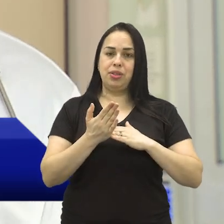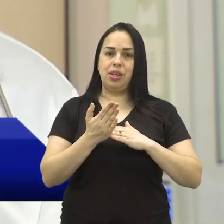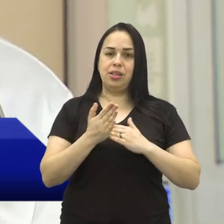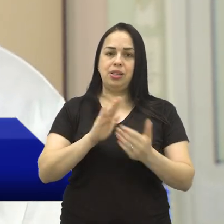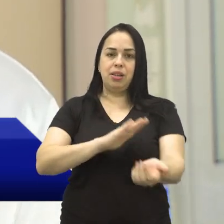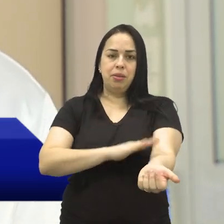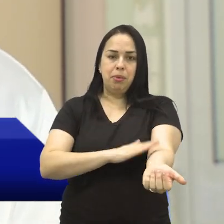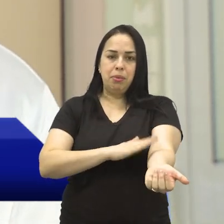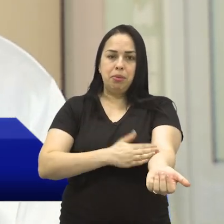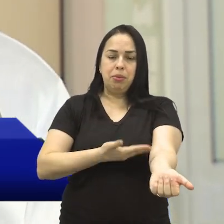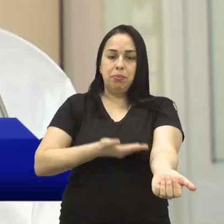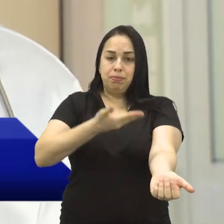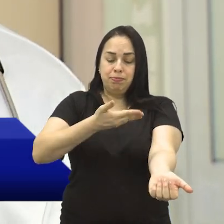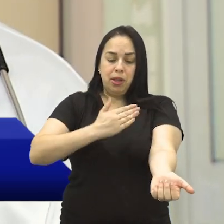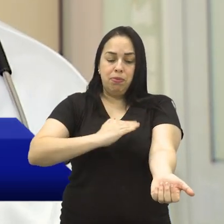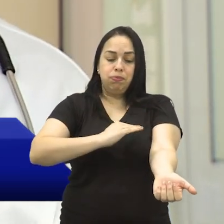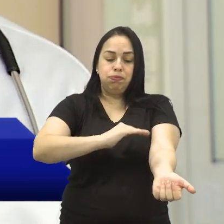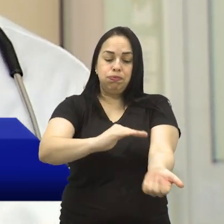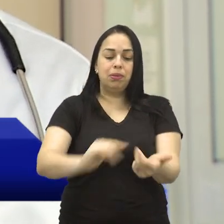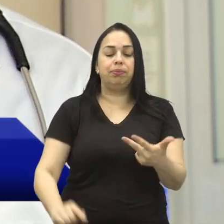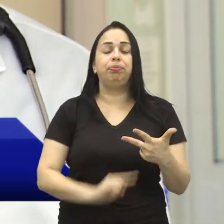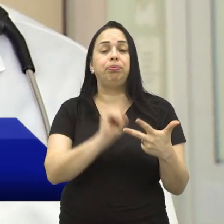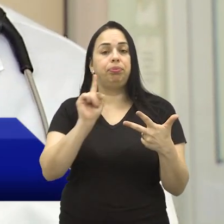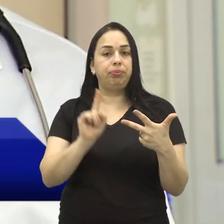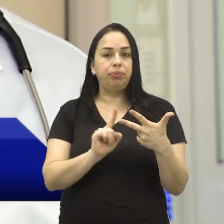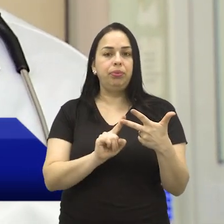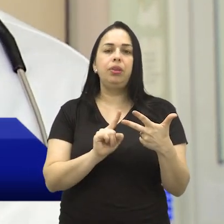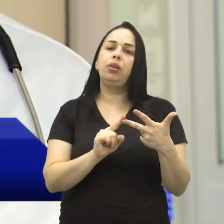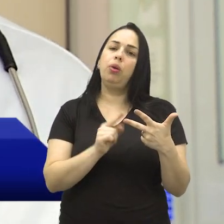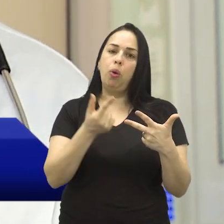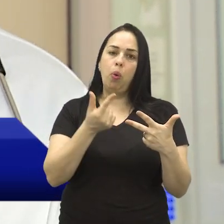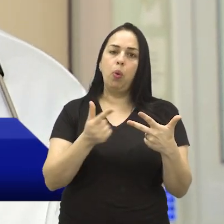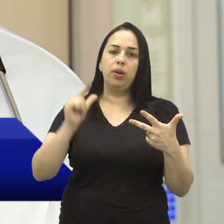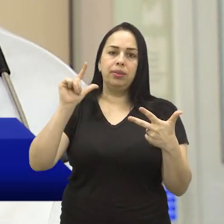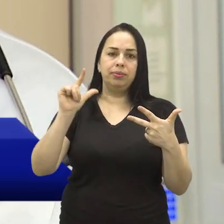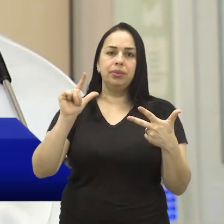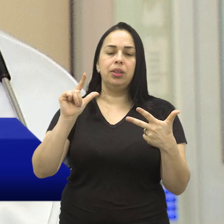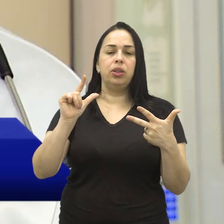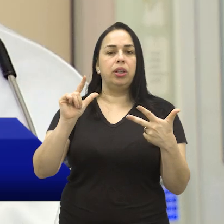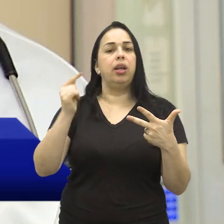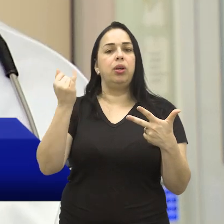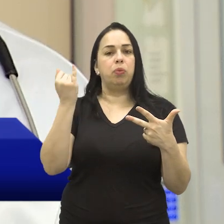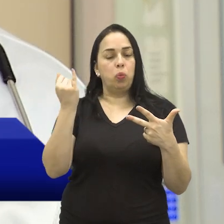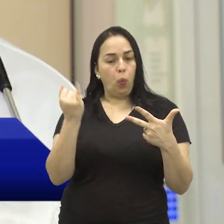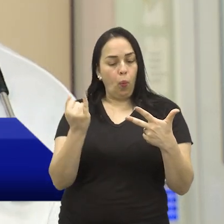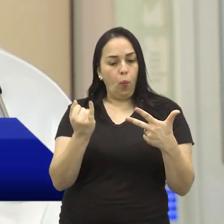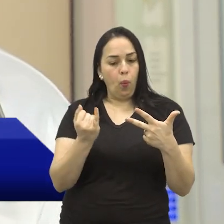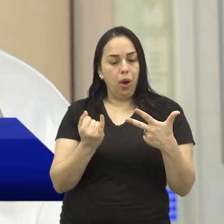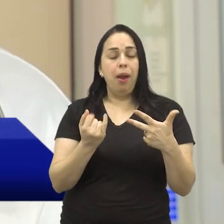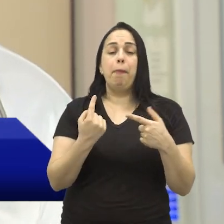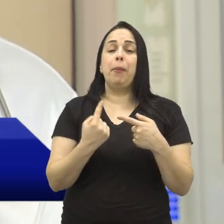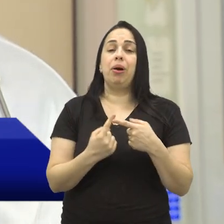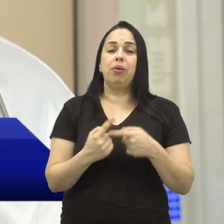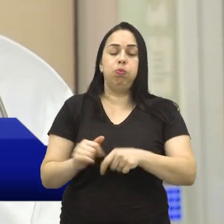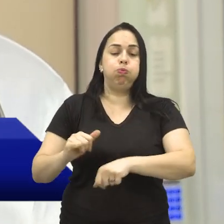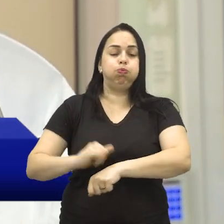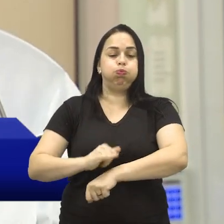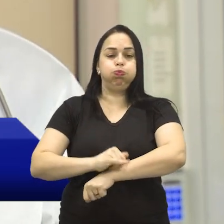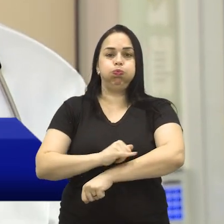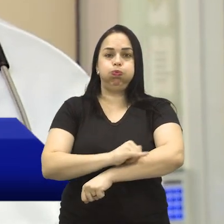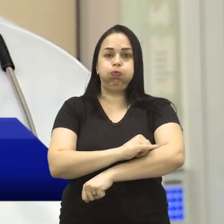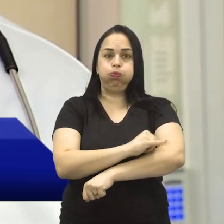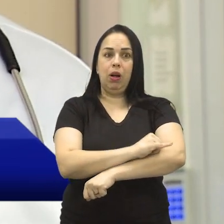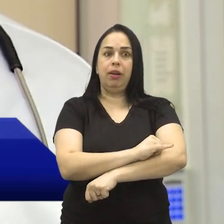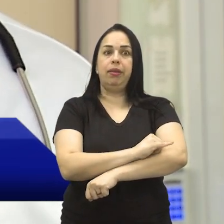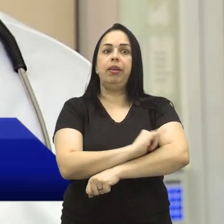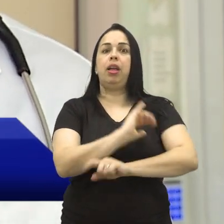a hipertensão também. Outra coisa que é importante, que ajuda no controle antihipertensivo, é a perda de peso. Então, a obesidade tem relação direta